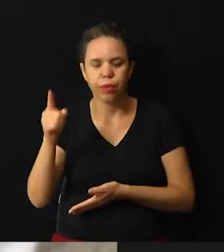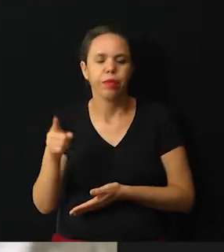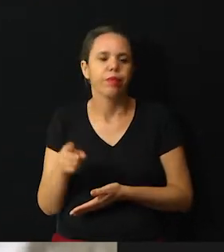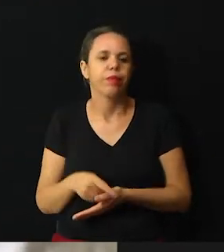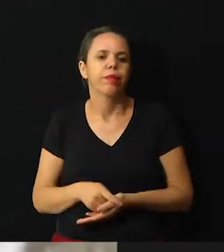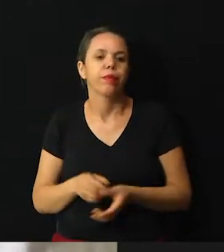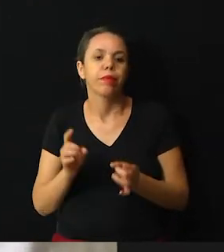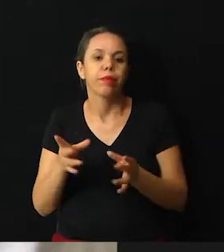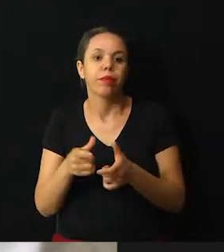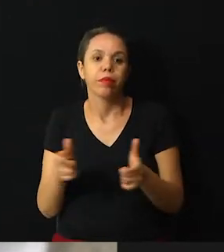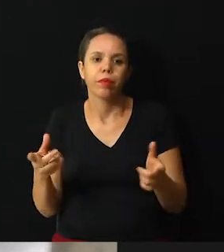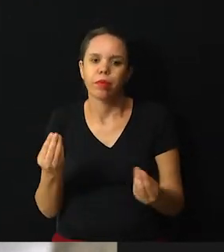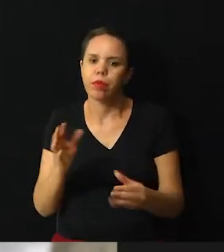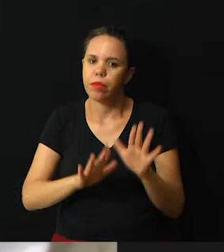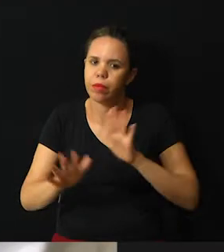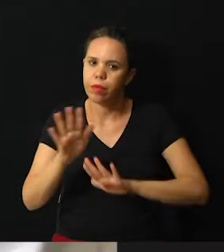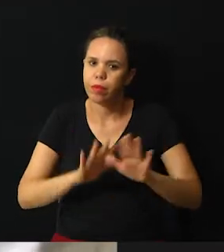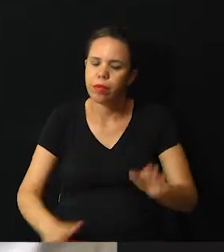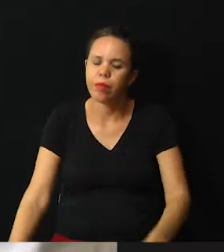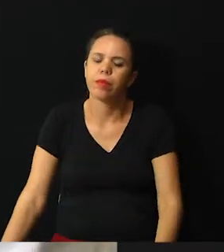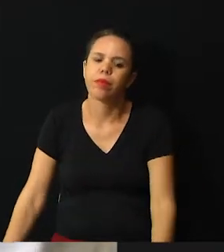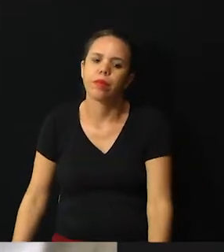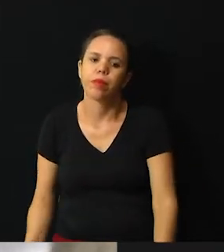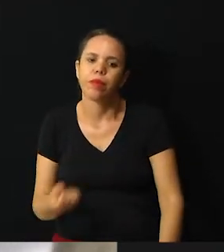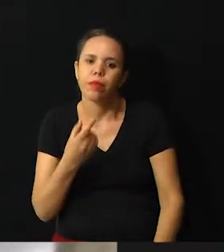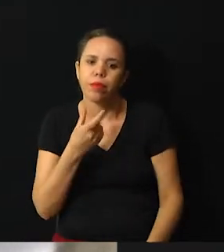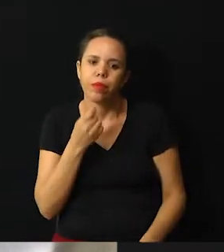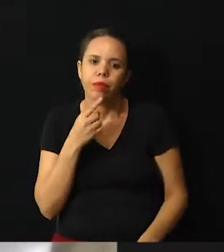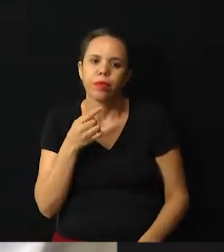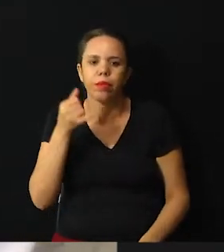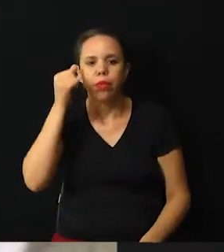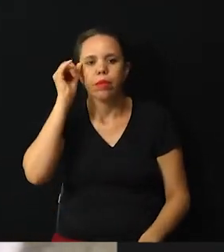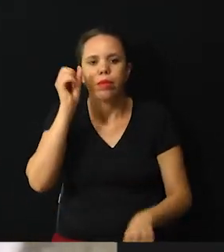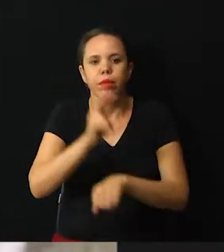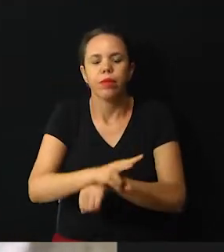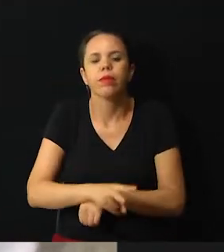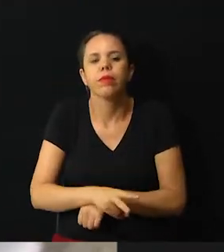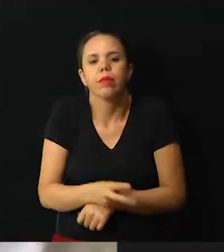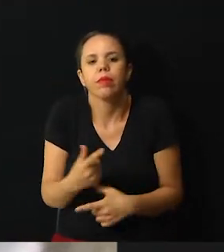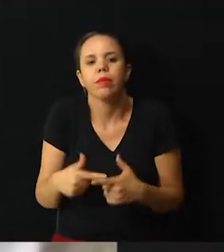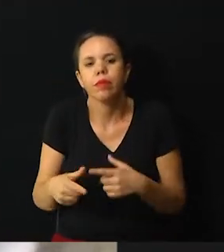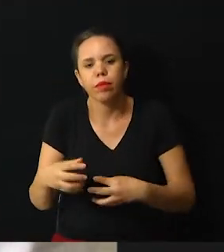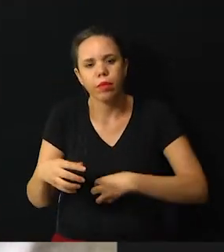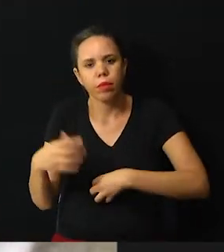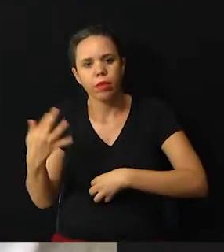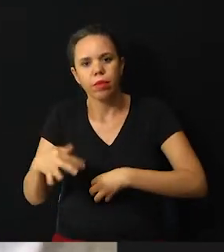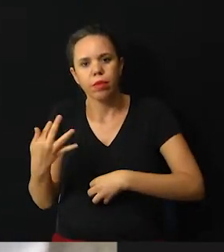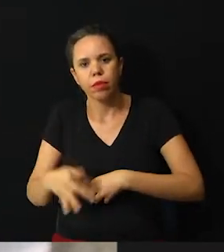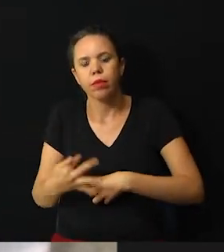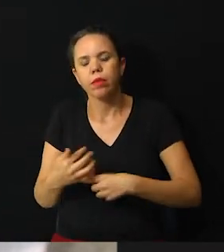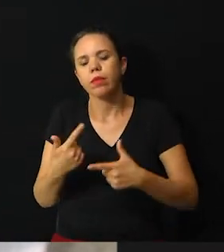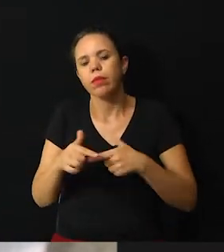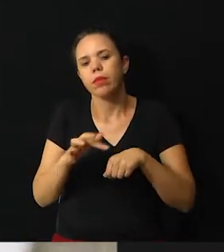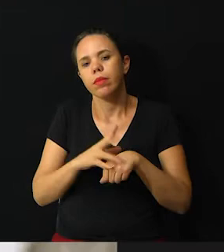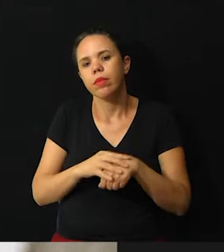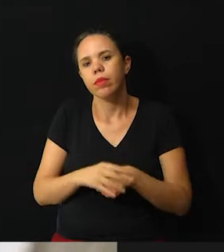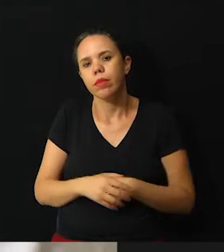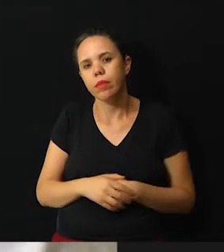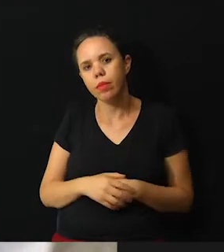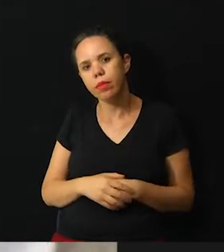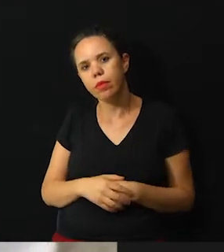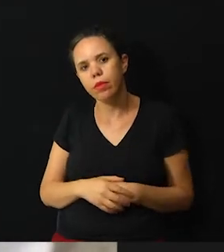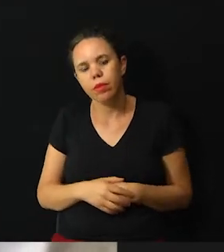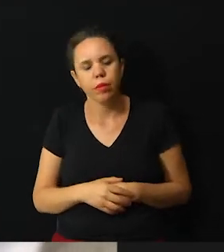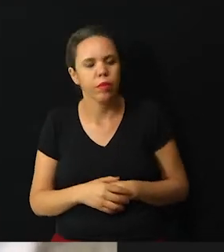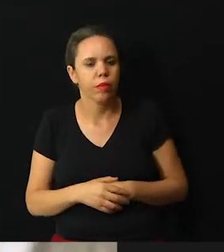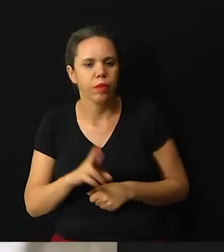são os campeões de venda, tem que tomar cuidado, porque eu acabo usando muito anti-inflamatório acaba dando problema no estômago, pode resolver uma gastrite, pode resolver